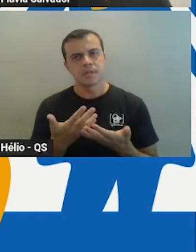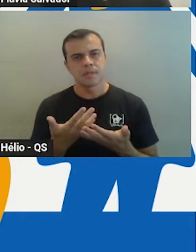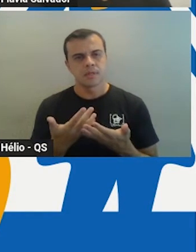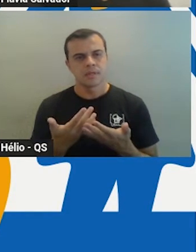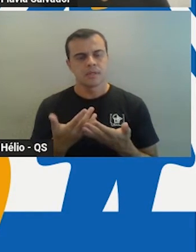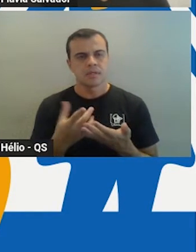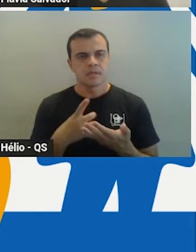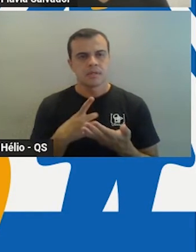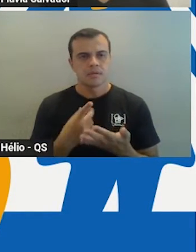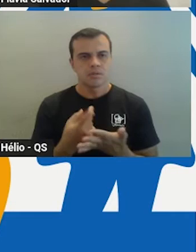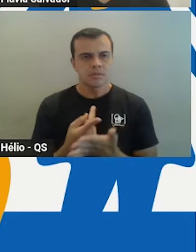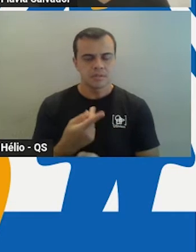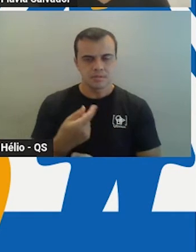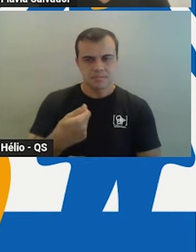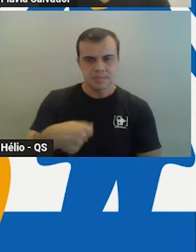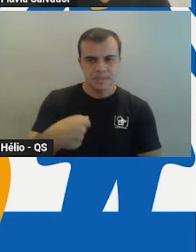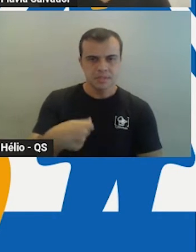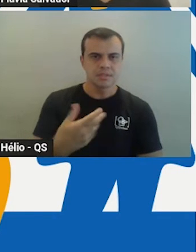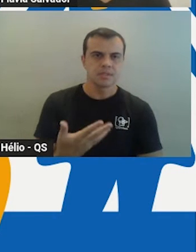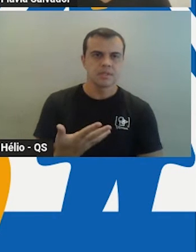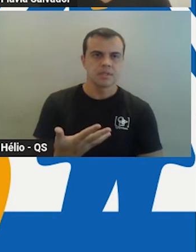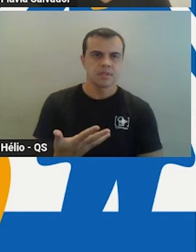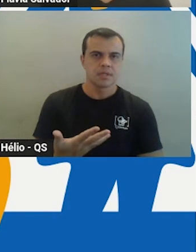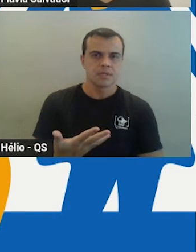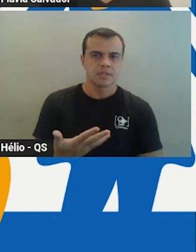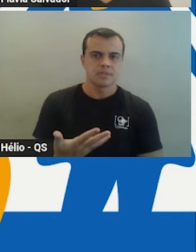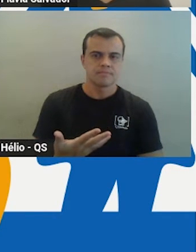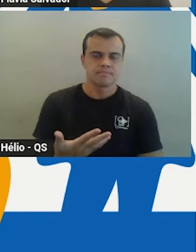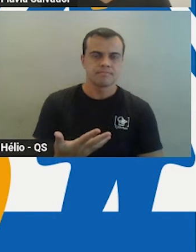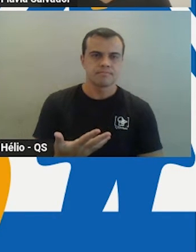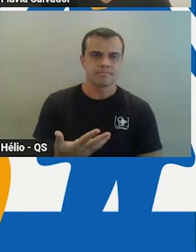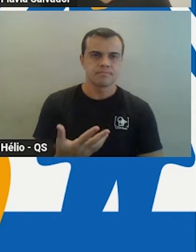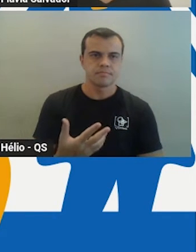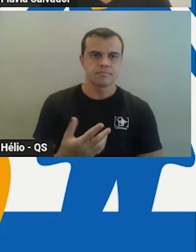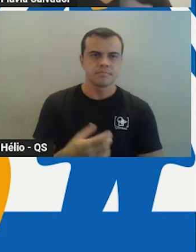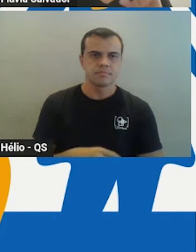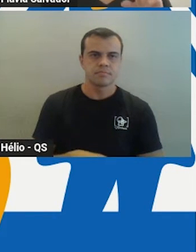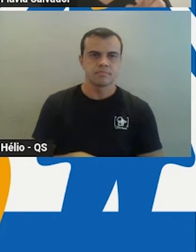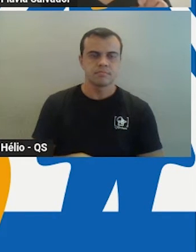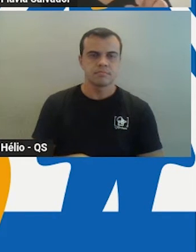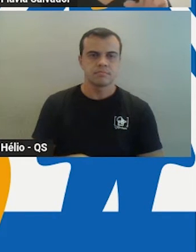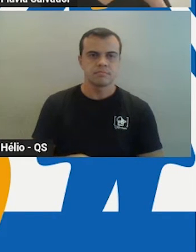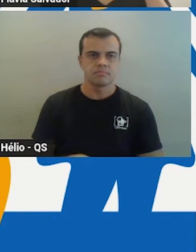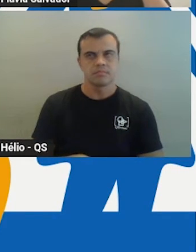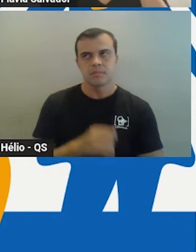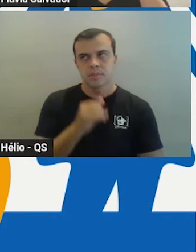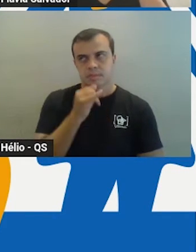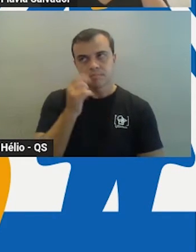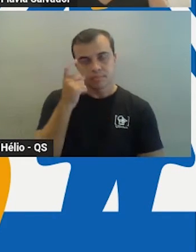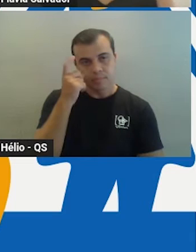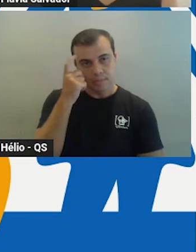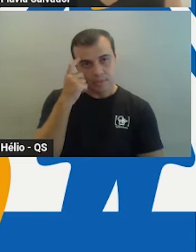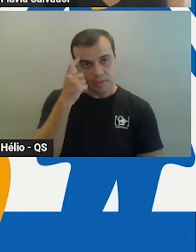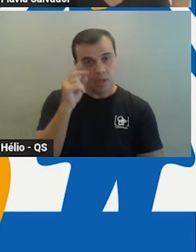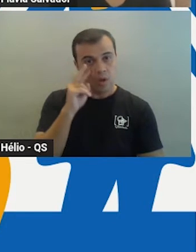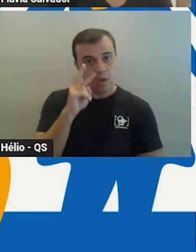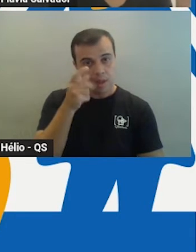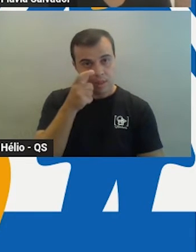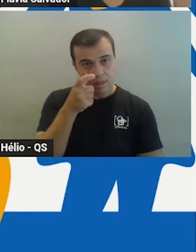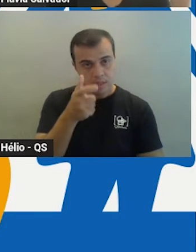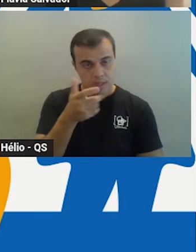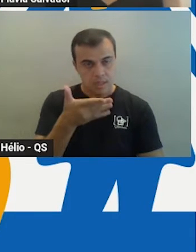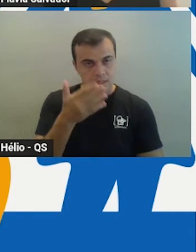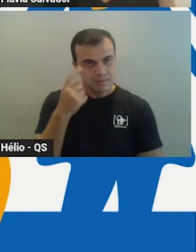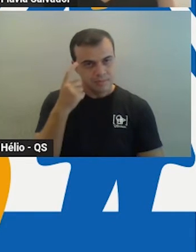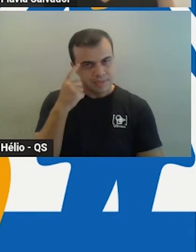então, de repente, ele precisa de... Vamos parar para pensar. Olha que interessante, aí a gente já